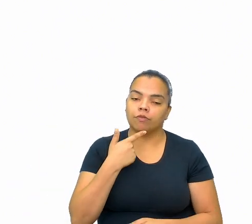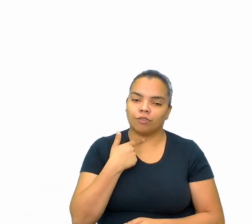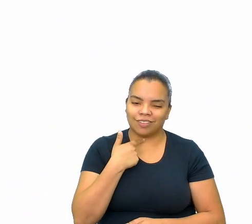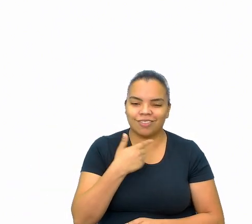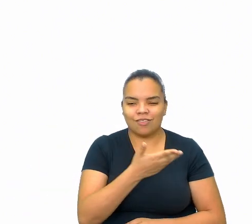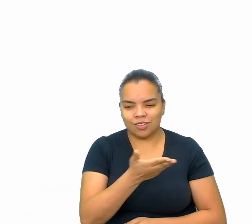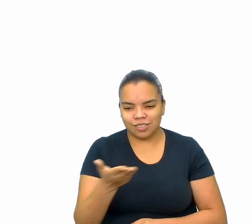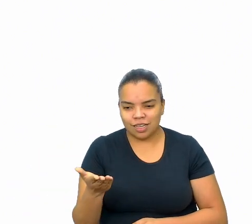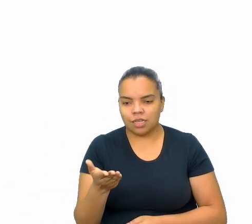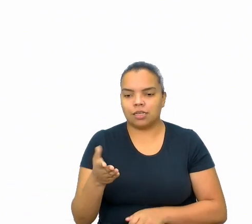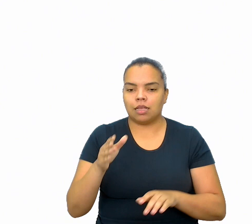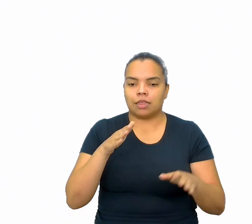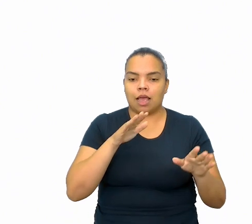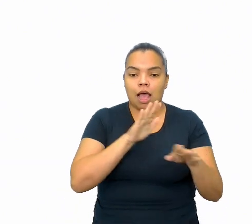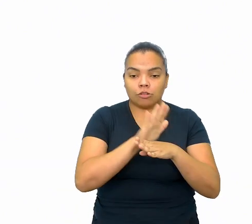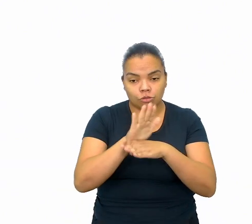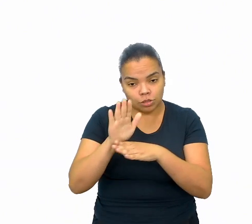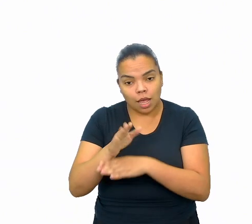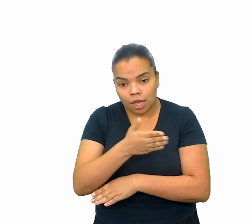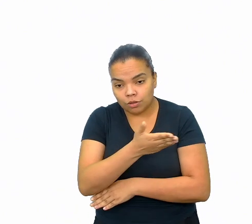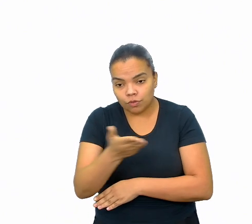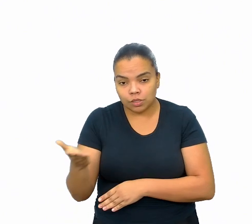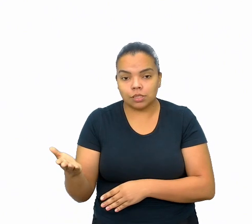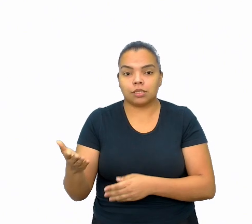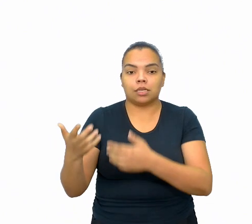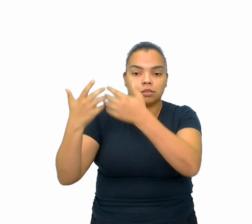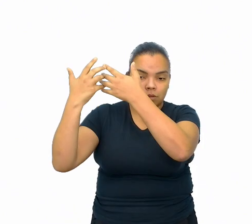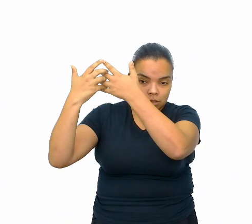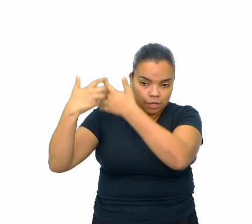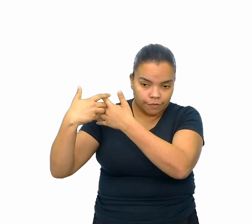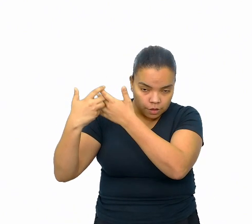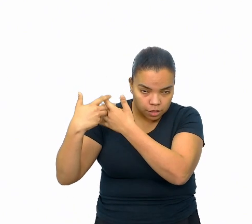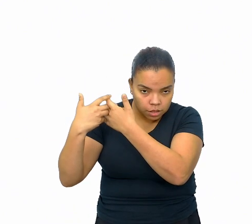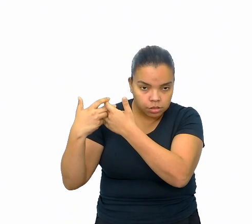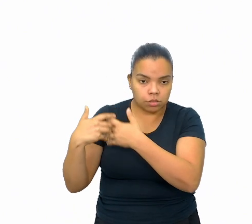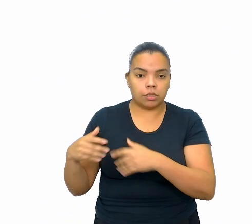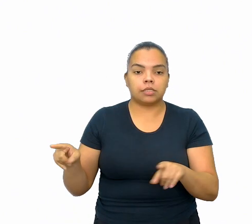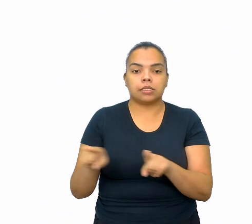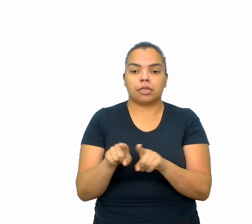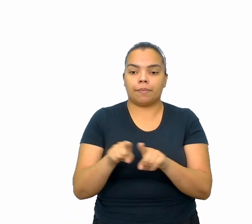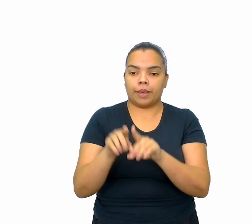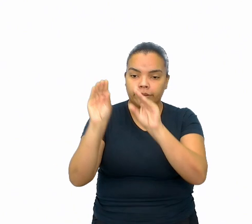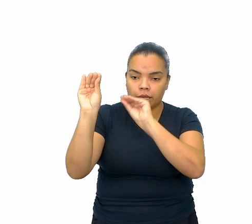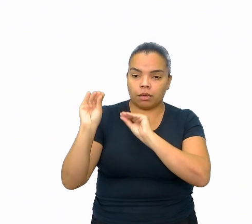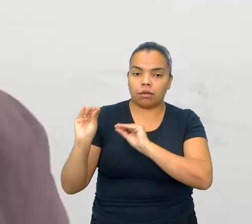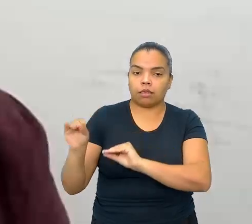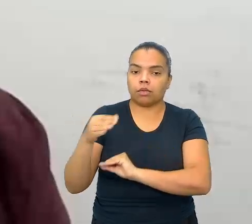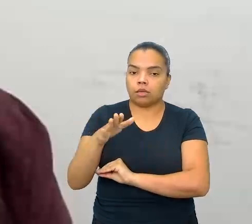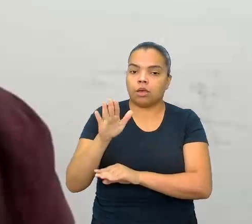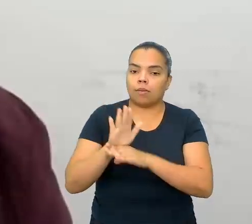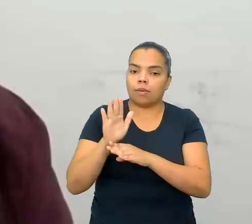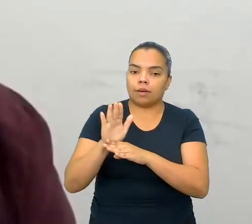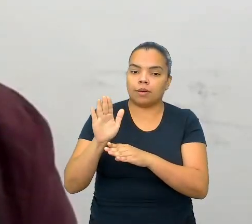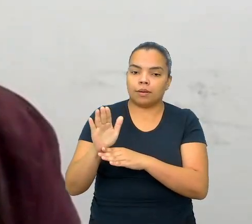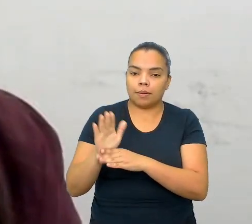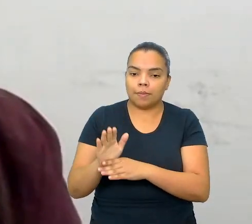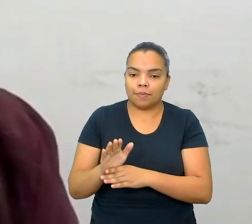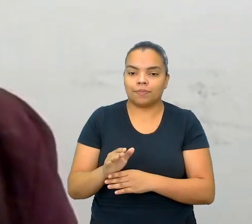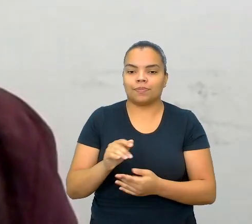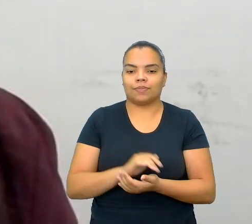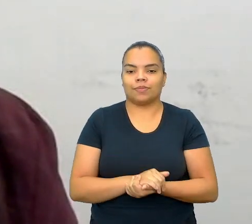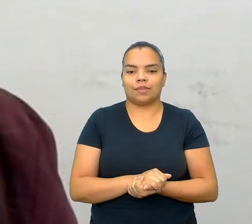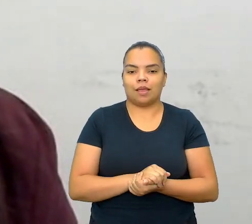com as reflexões de vocês. A gente deixa também as nossas referências para o estudo,